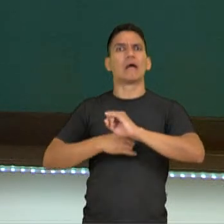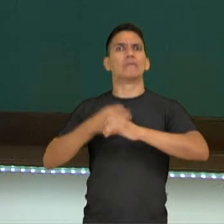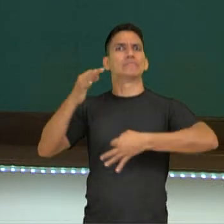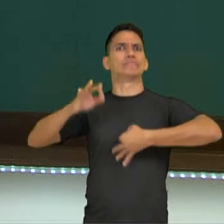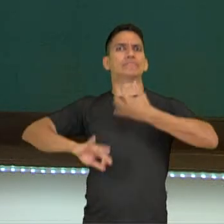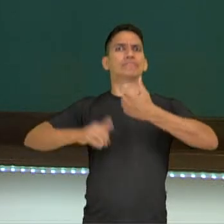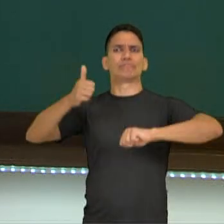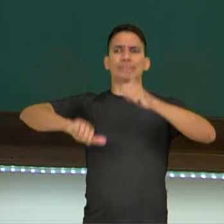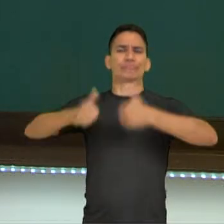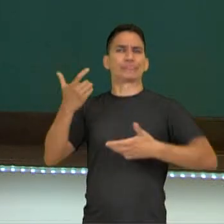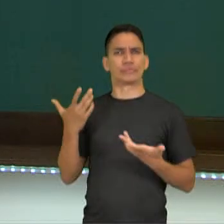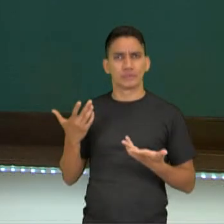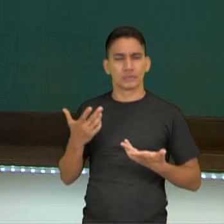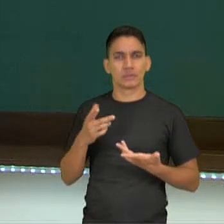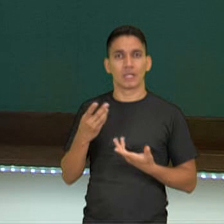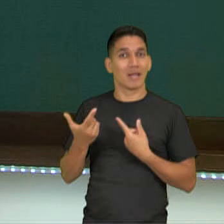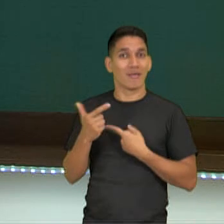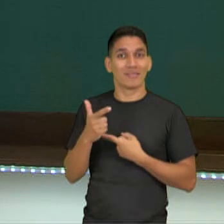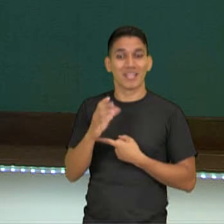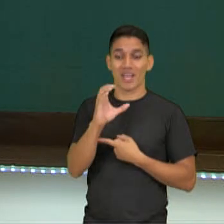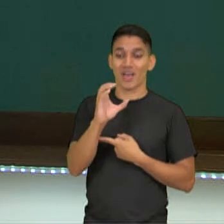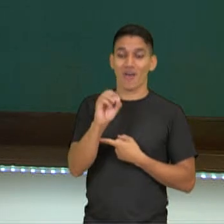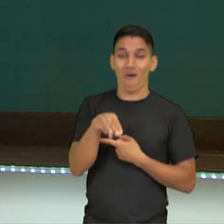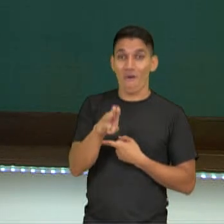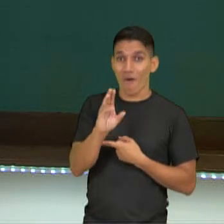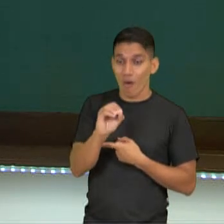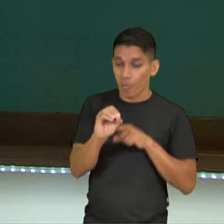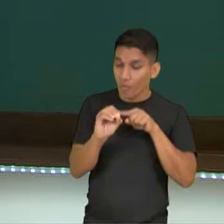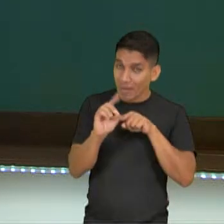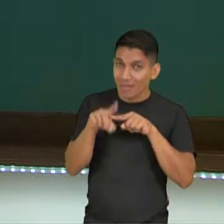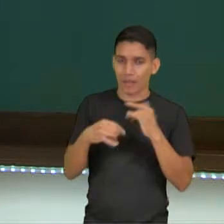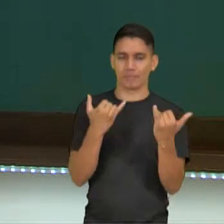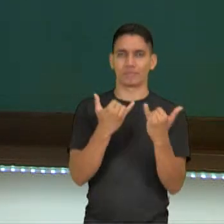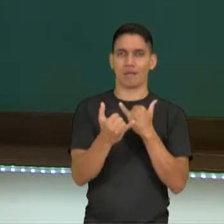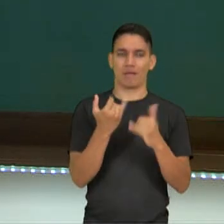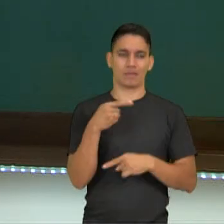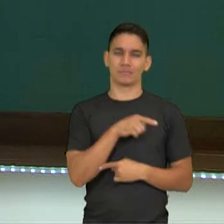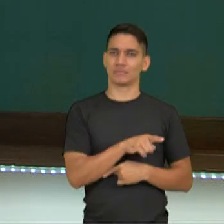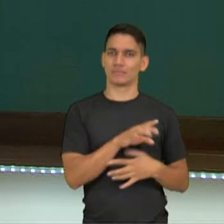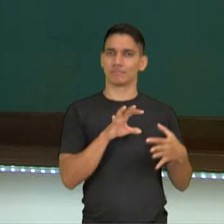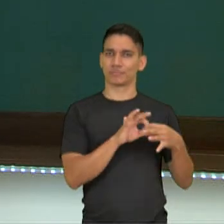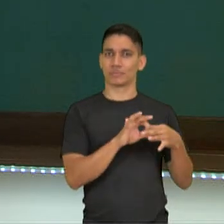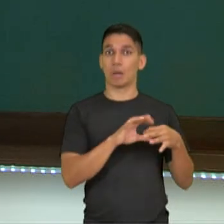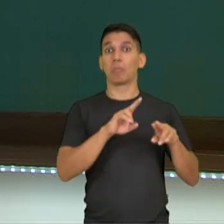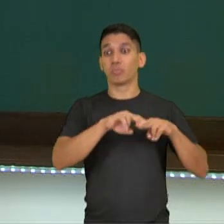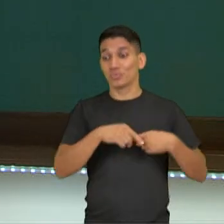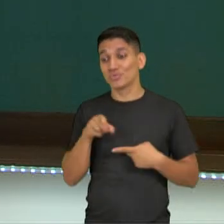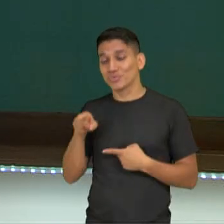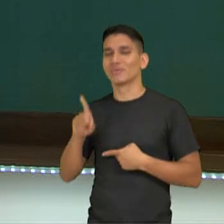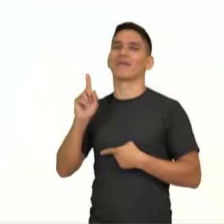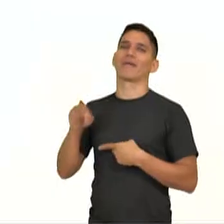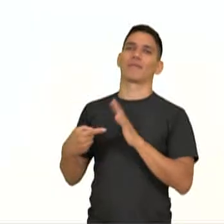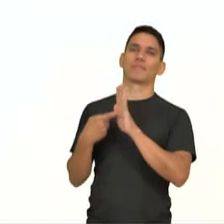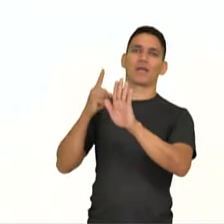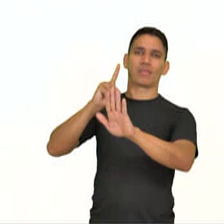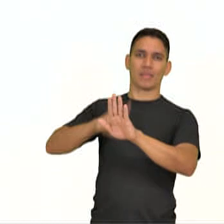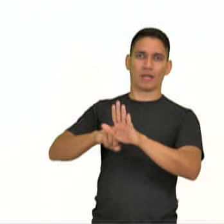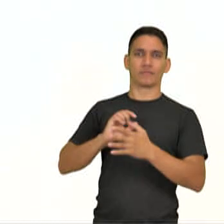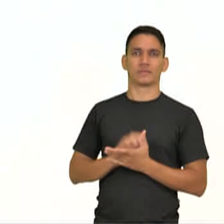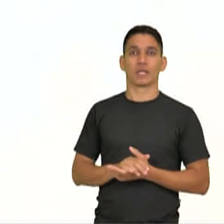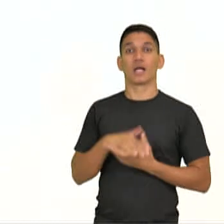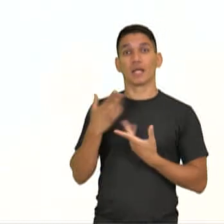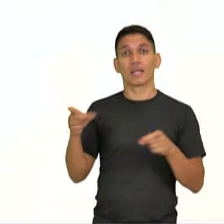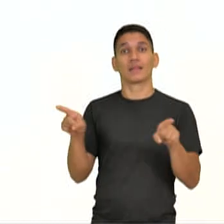elemento como, que seria o elemento de comparação. Portanto, se trata de uma metáfora, certo? E também ocorre